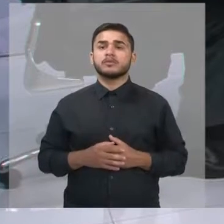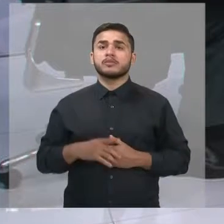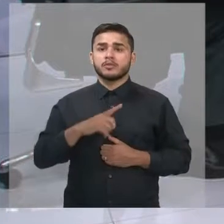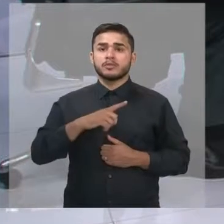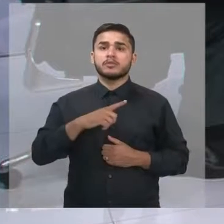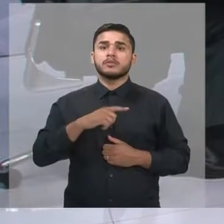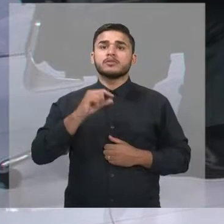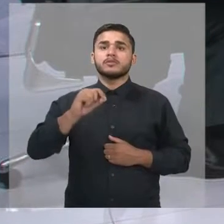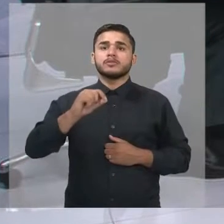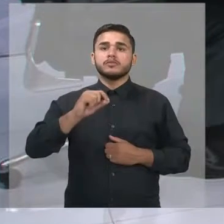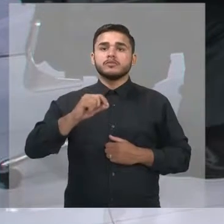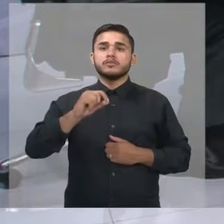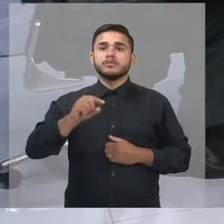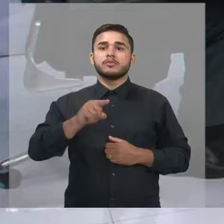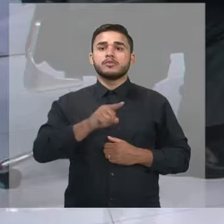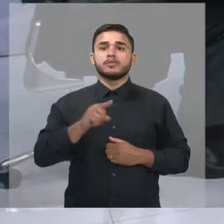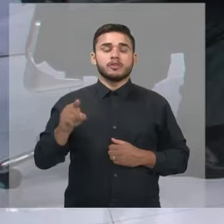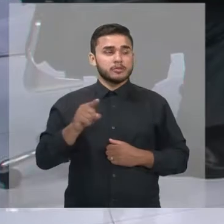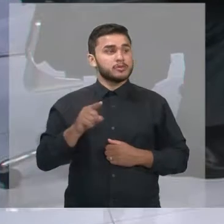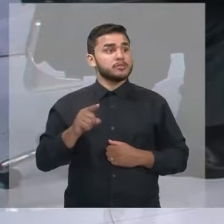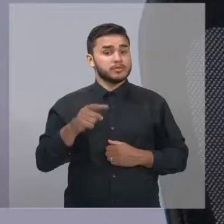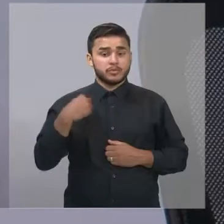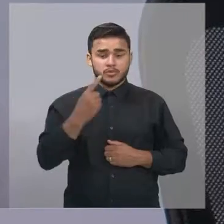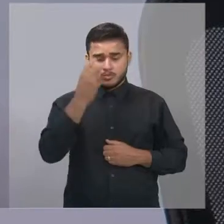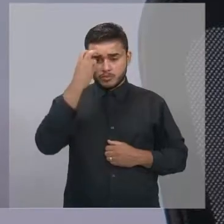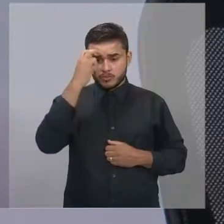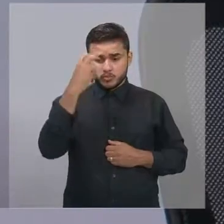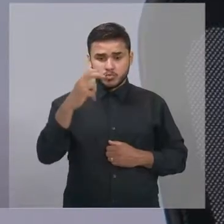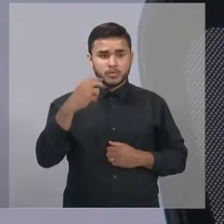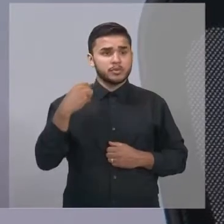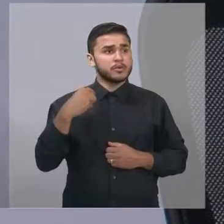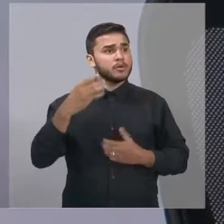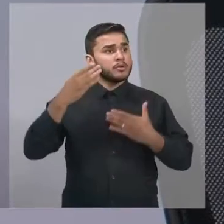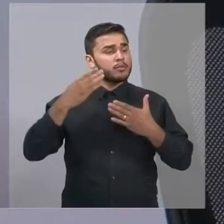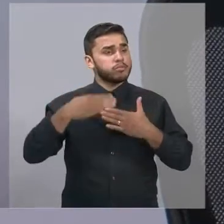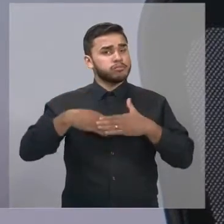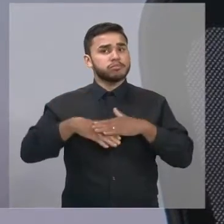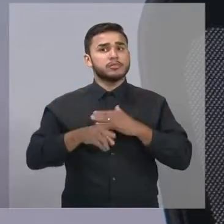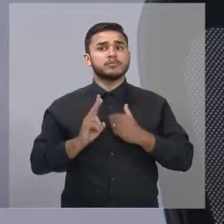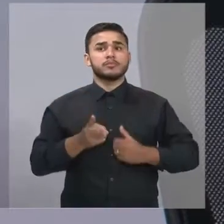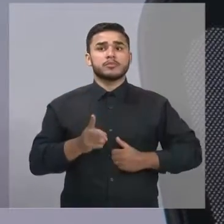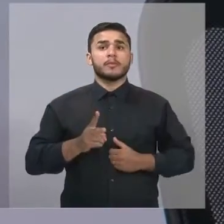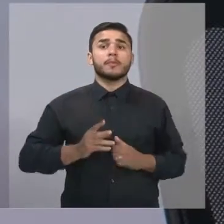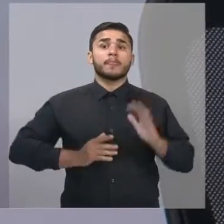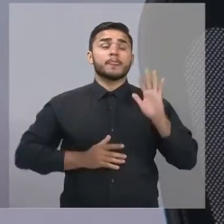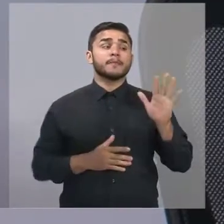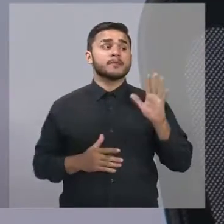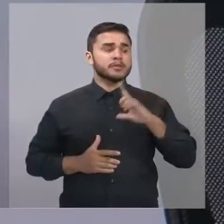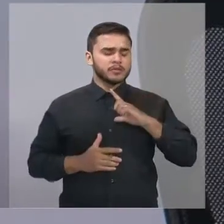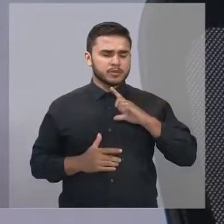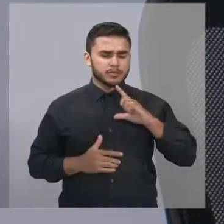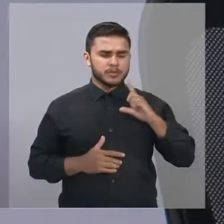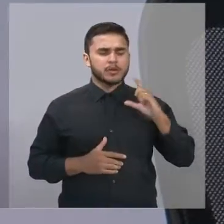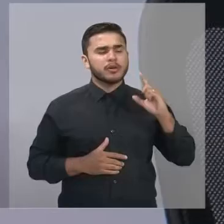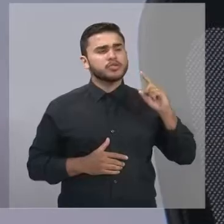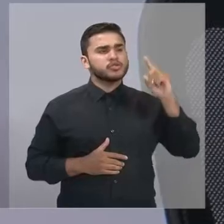são os indivíduos viventes que vão construir essa cultura, né? Em determinados outros momentos, a